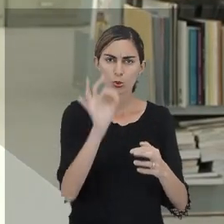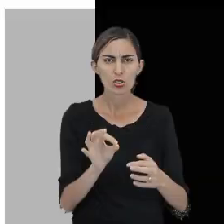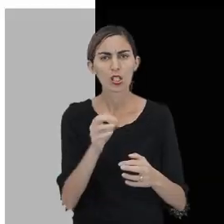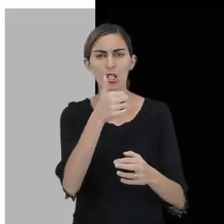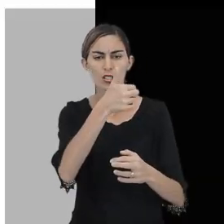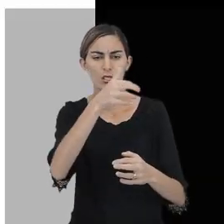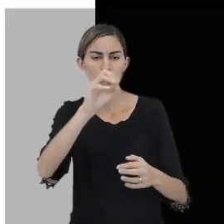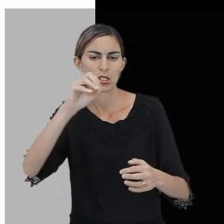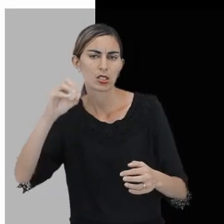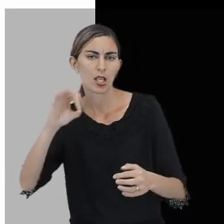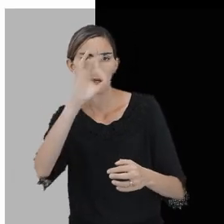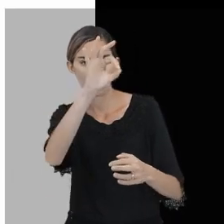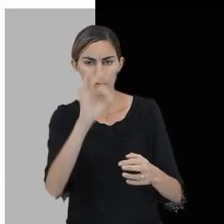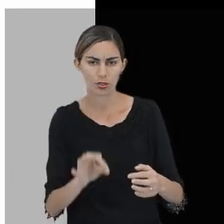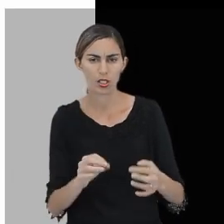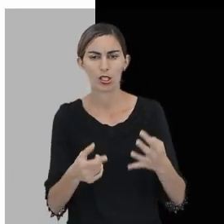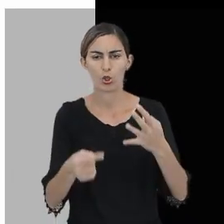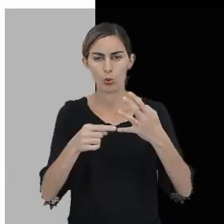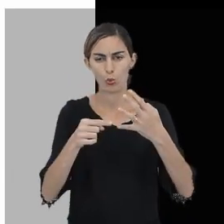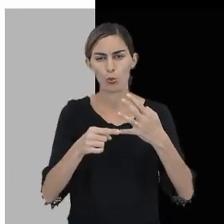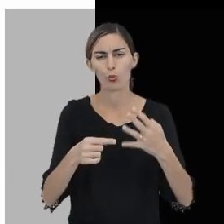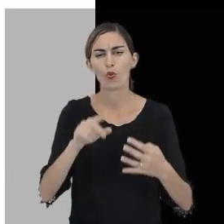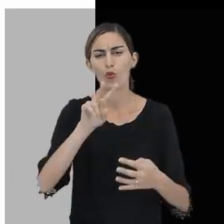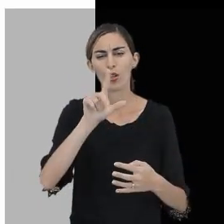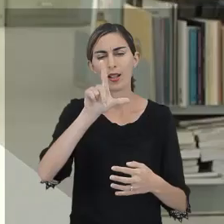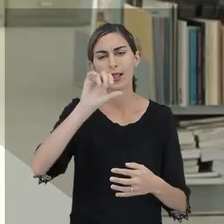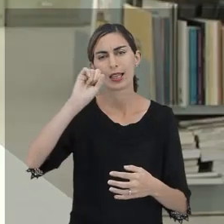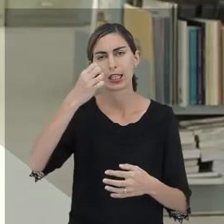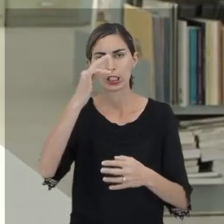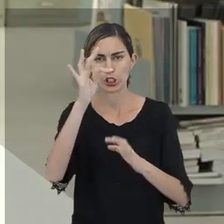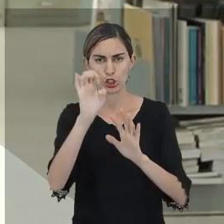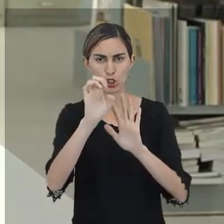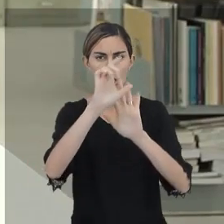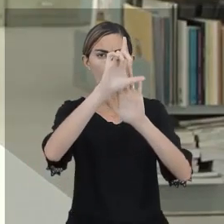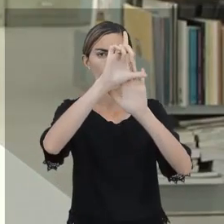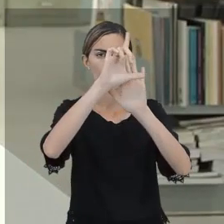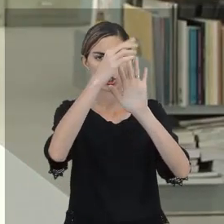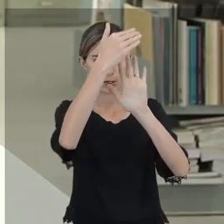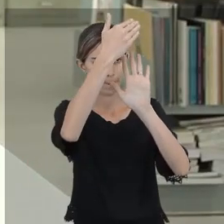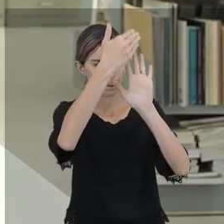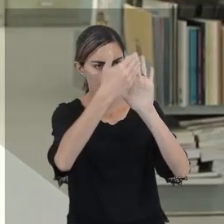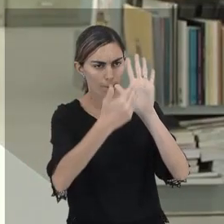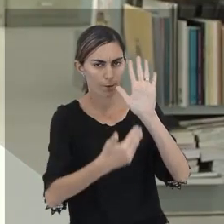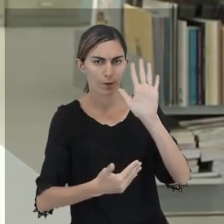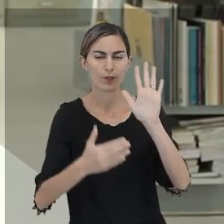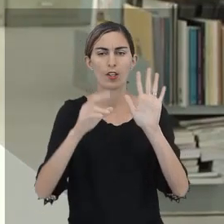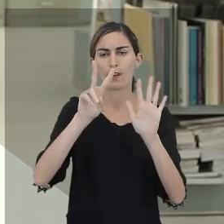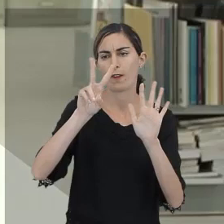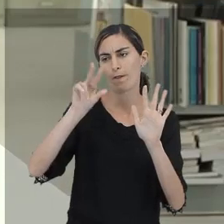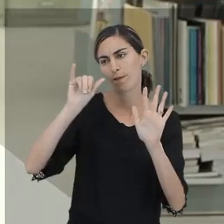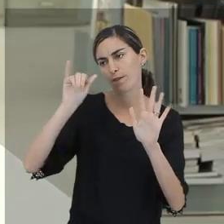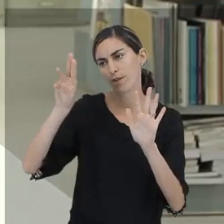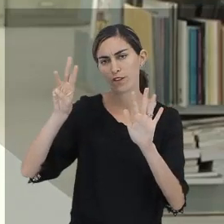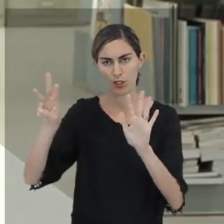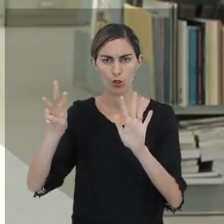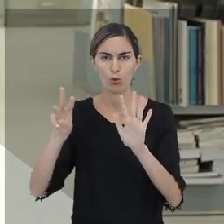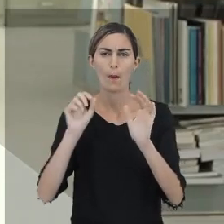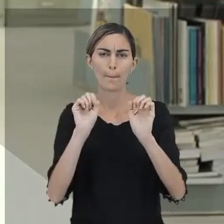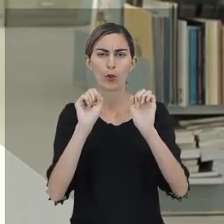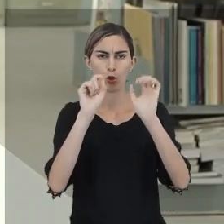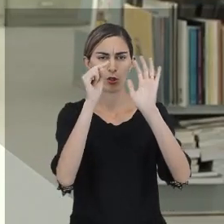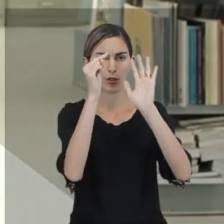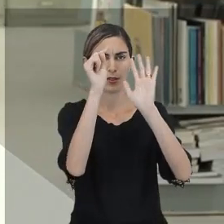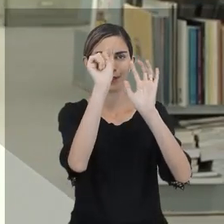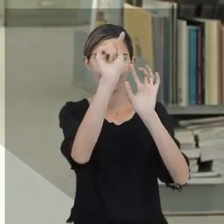e existe esse outro componente eles te viu que nada mais é do que exibe uma lista de componente que o usuário pode clicar